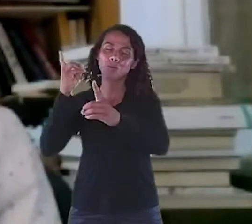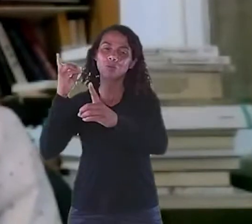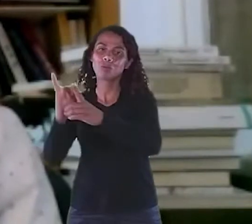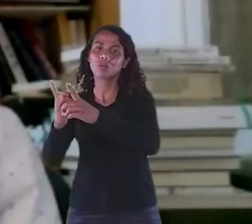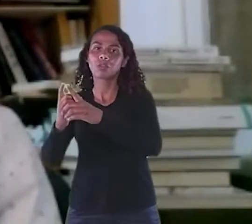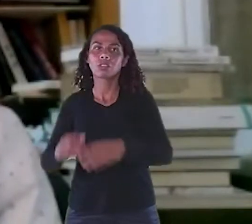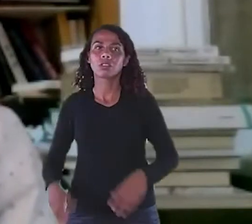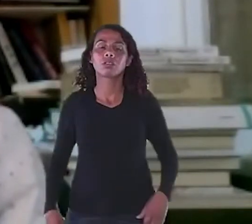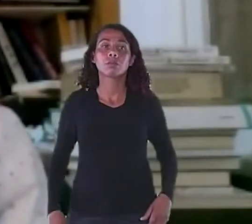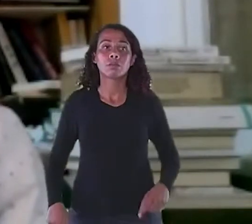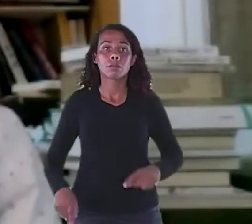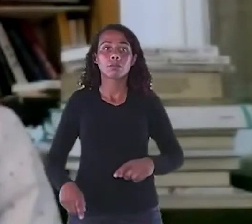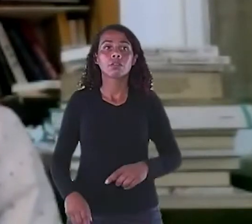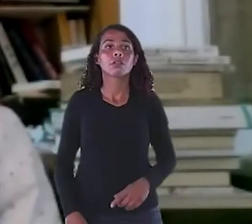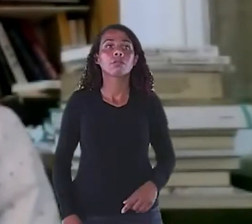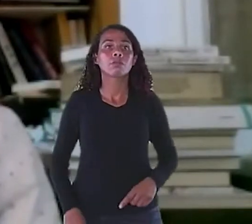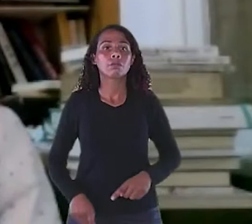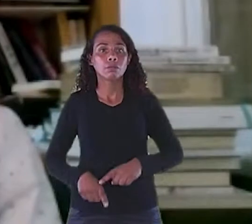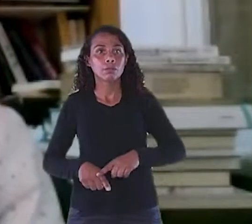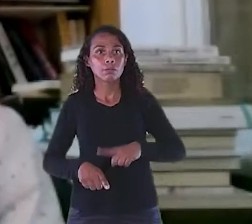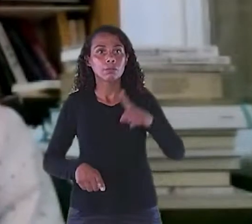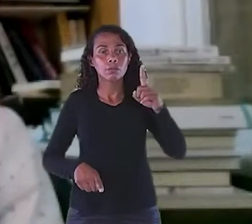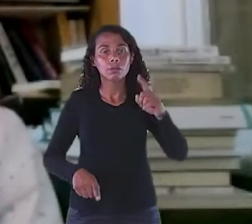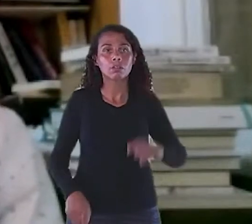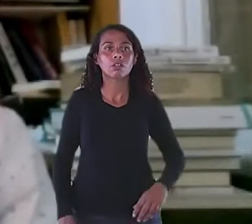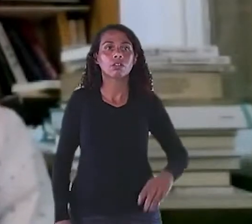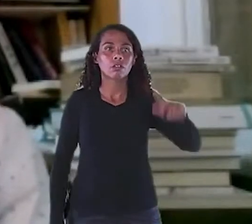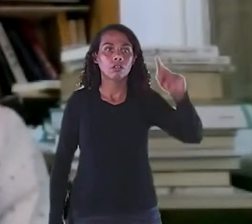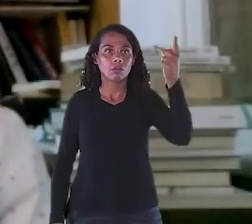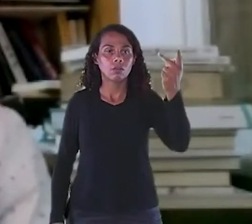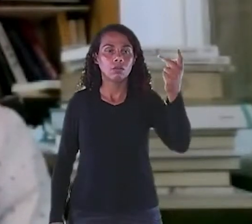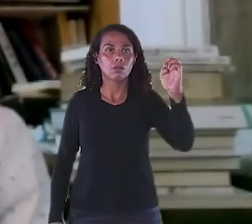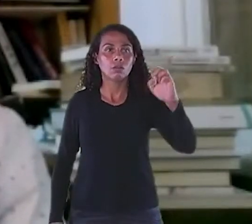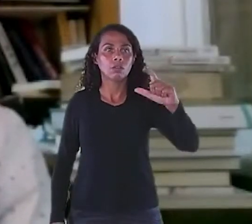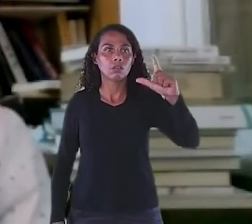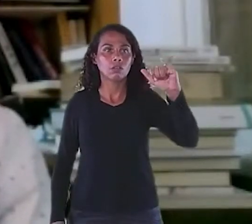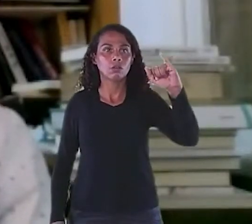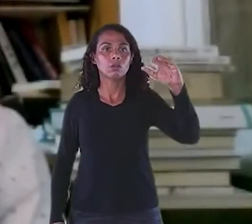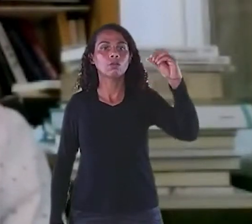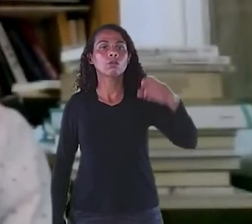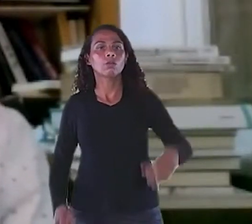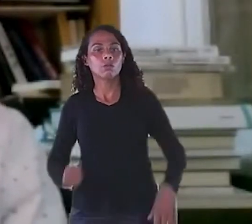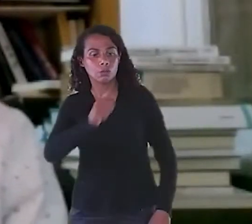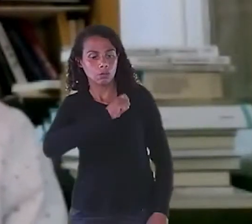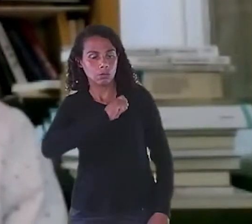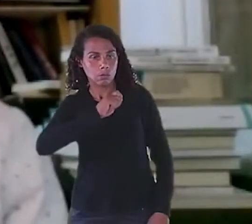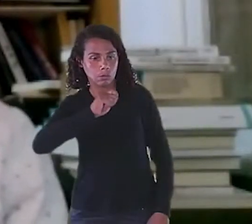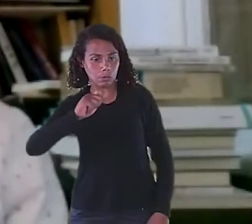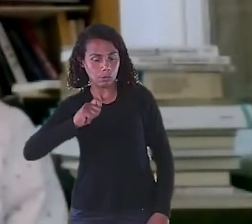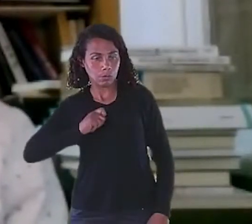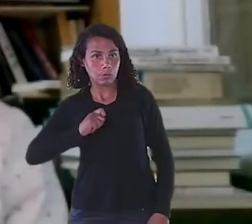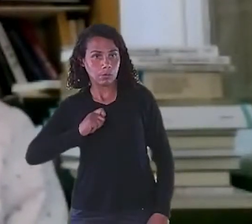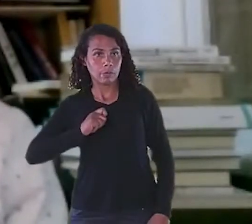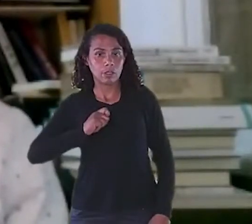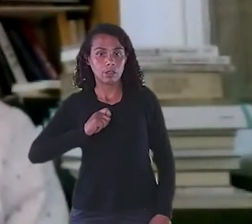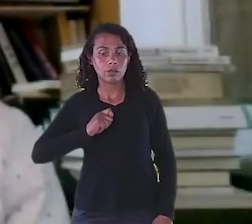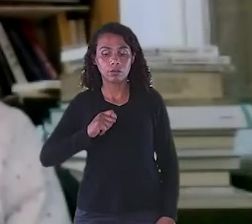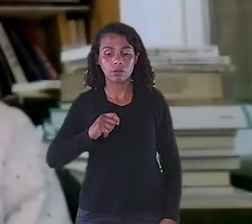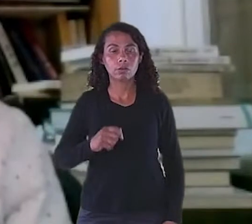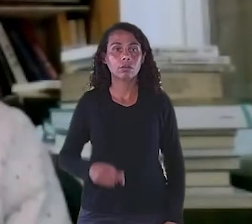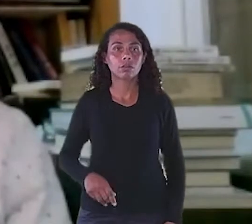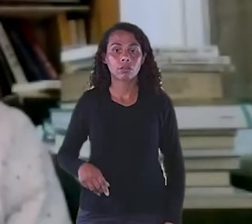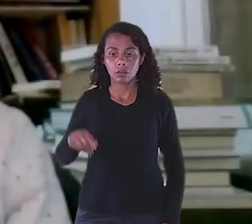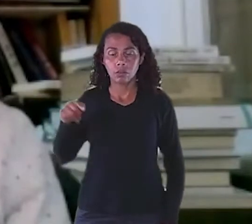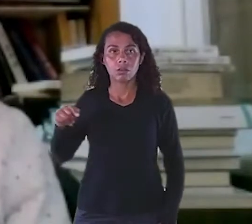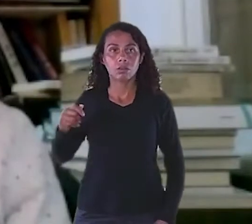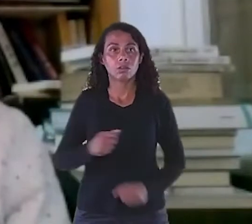Enfim, o Hélio Pellegrino era uma leitura assim, nossa, de jornal, porque o Hélio ele publicou lá nos